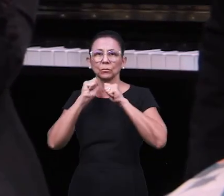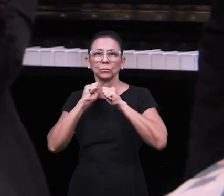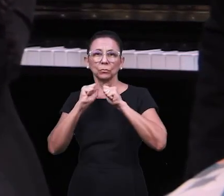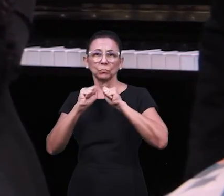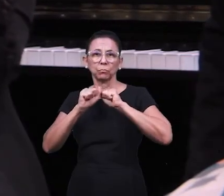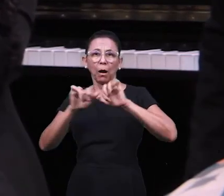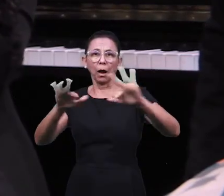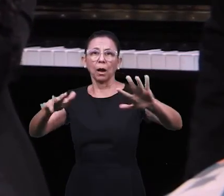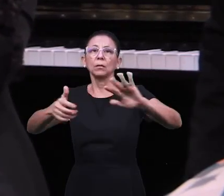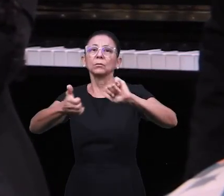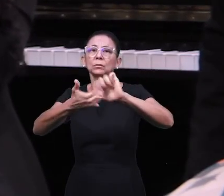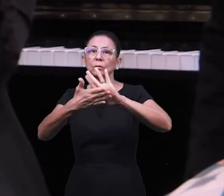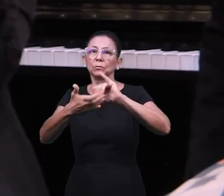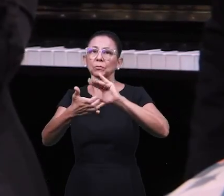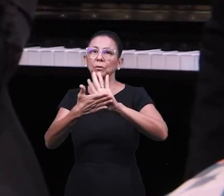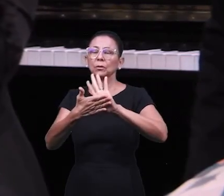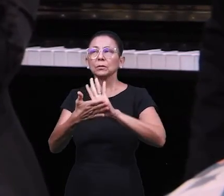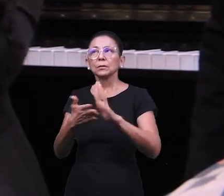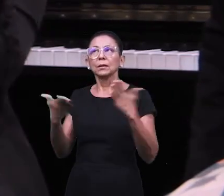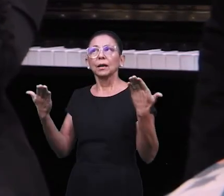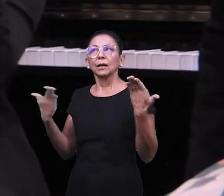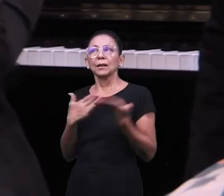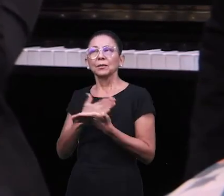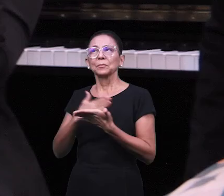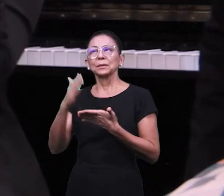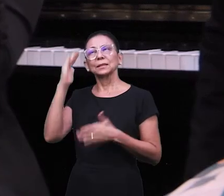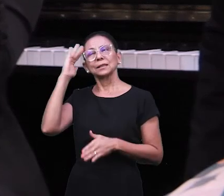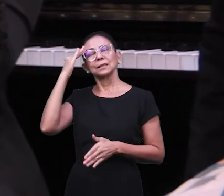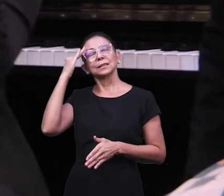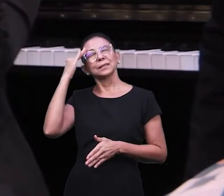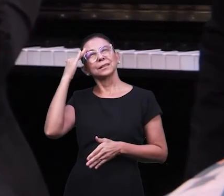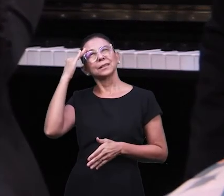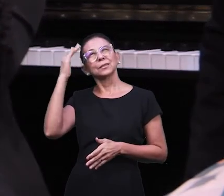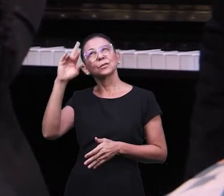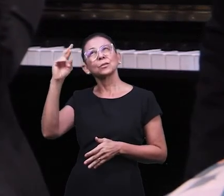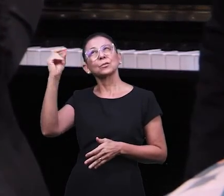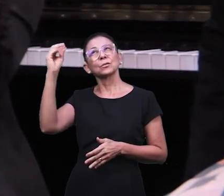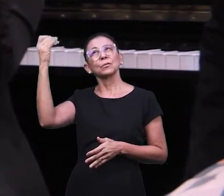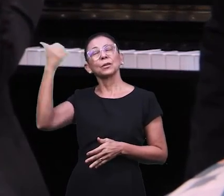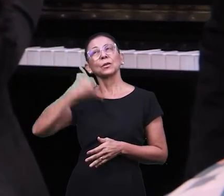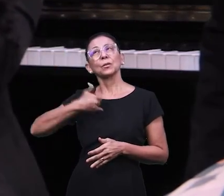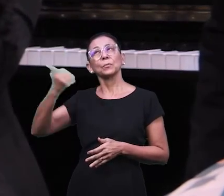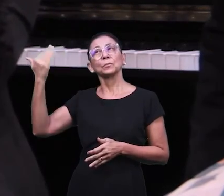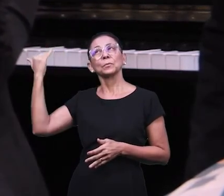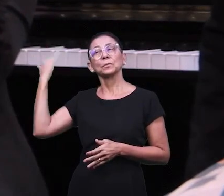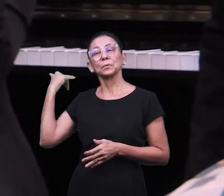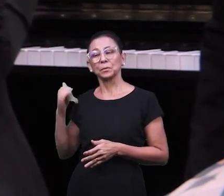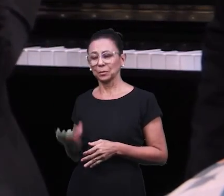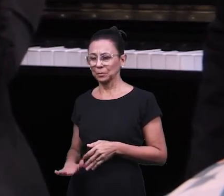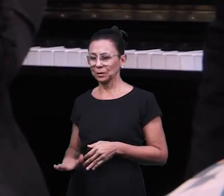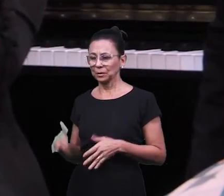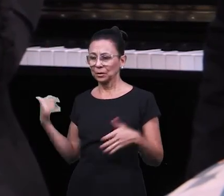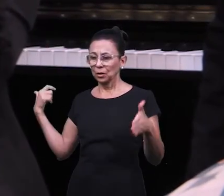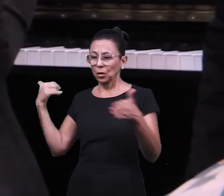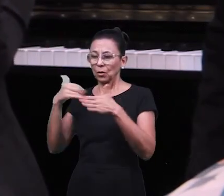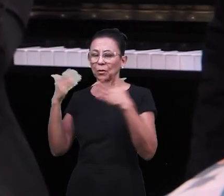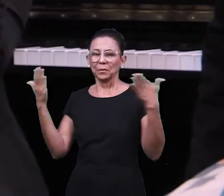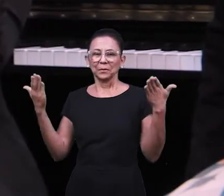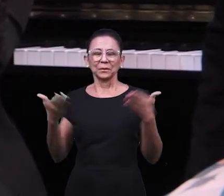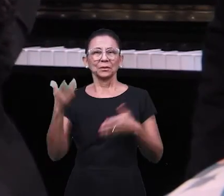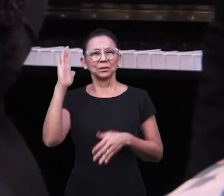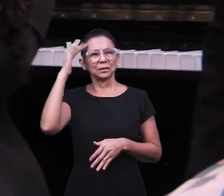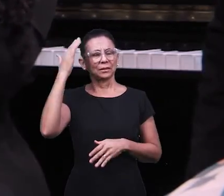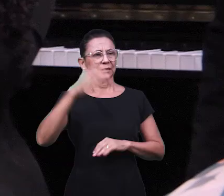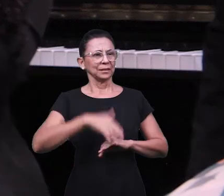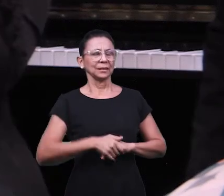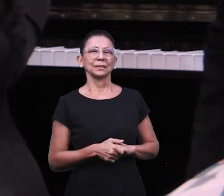aí eu passei a entender, porque o Senhor falou comigo lá atrás, e eu tô vivendo hoje. E eu ficava preocupada, falei, gente, mas na nossa igreja,